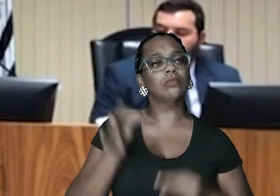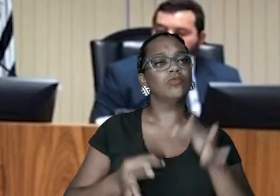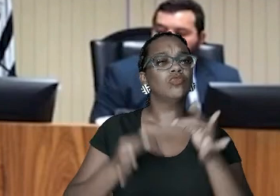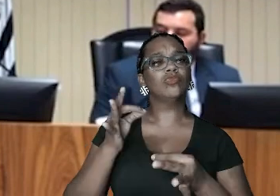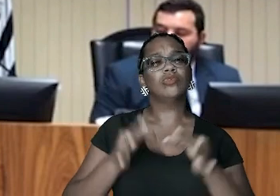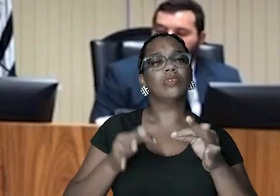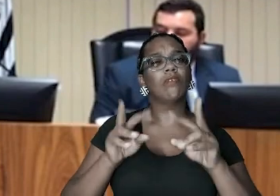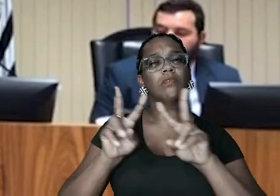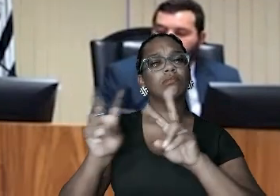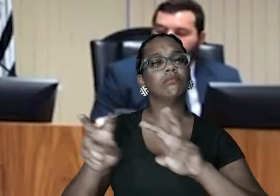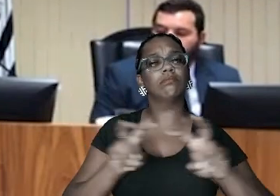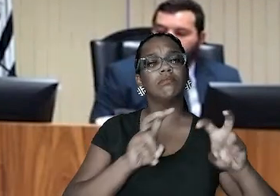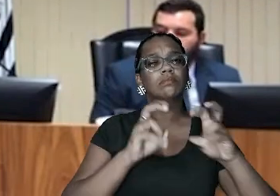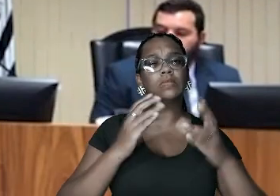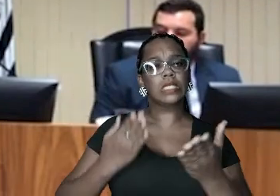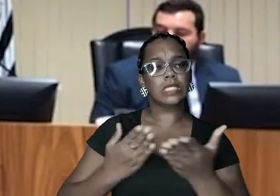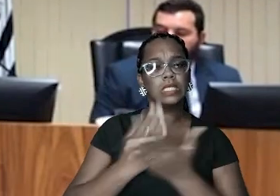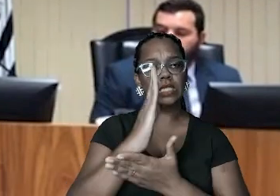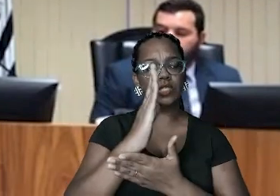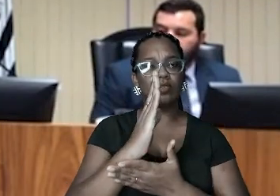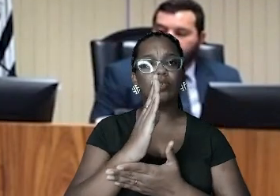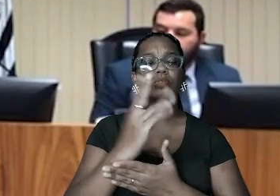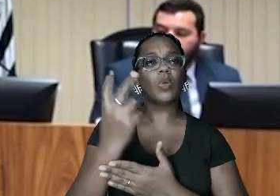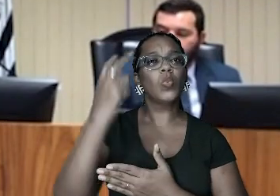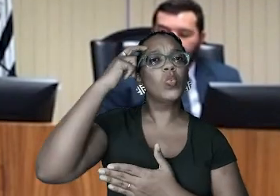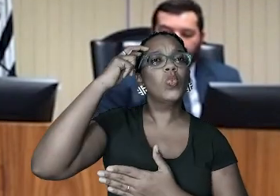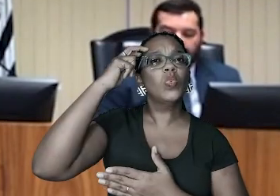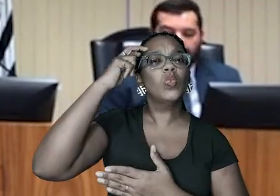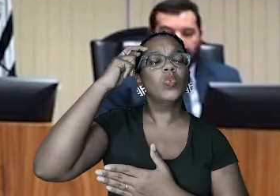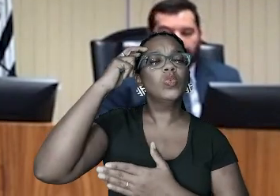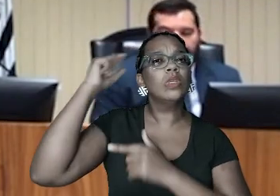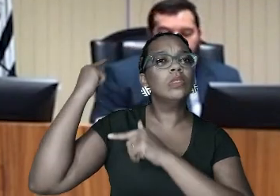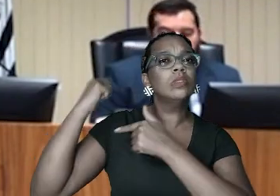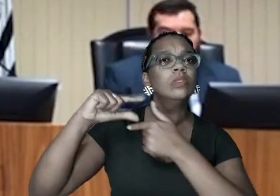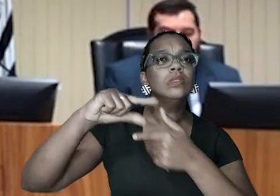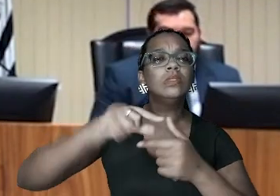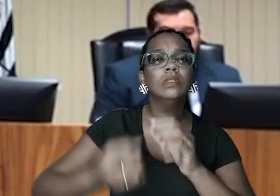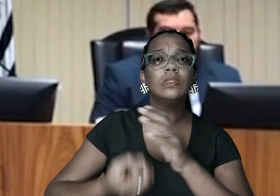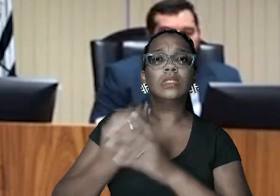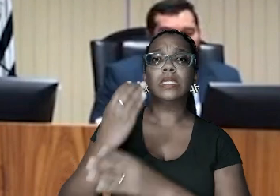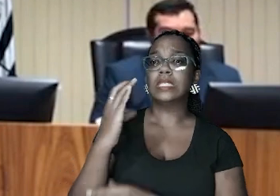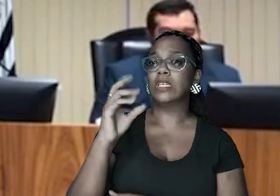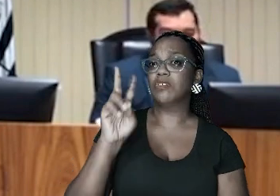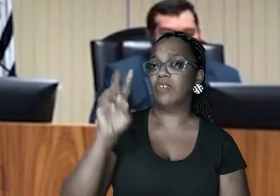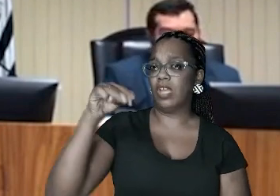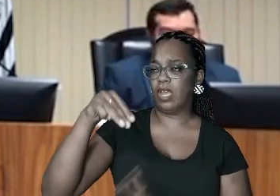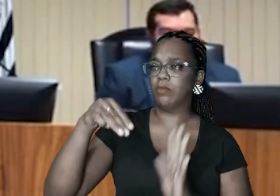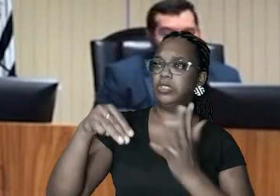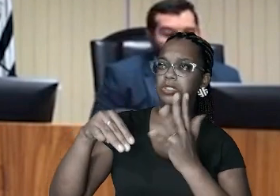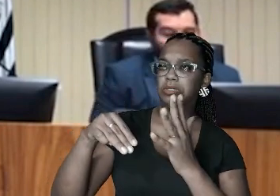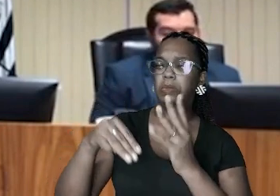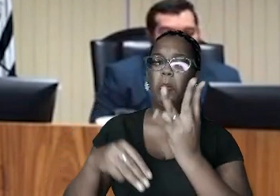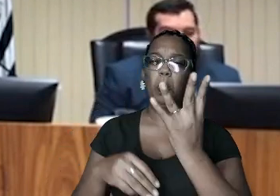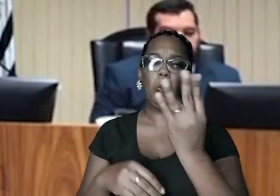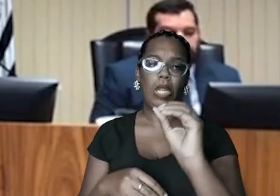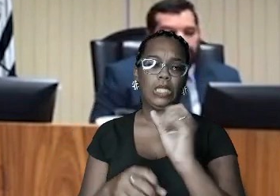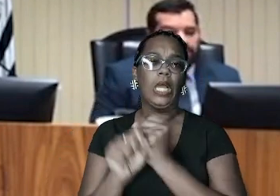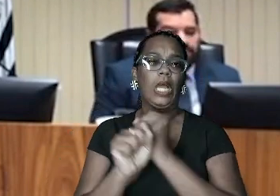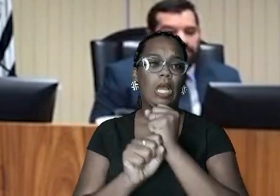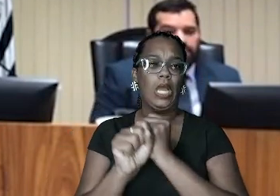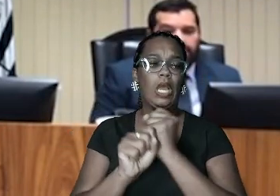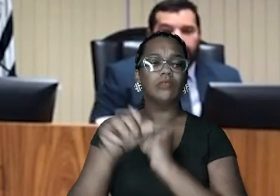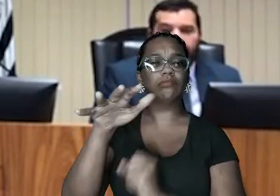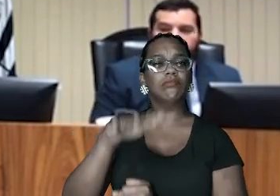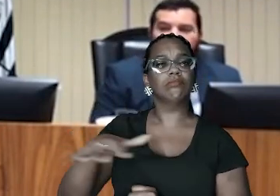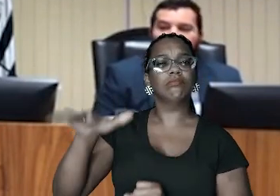bastante interessante mas julgarmos os casos sancionadores baseados em uma cultura em uma tradição que havia se